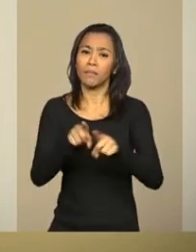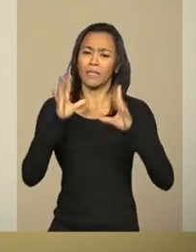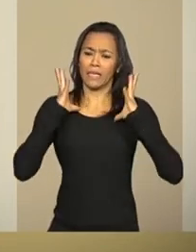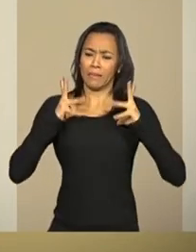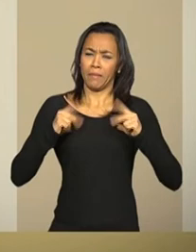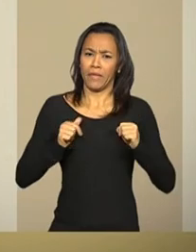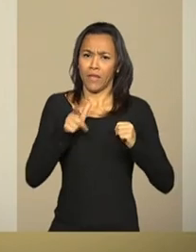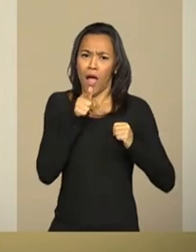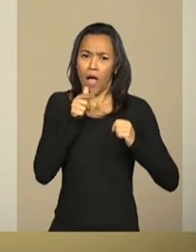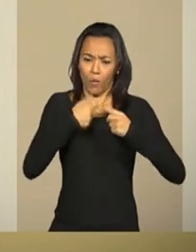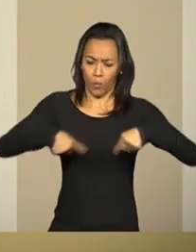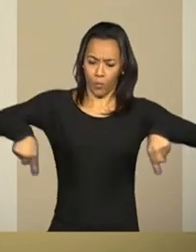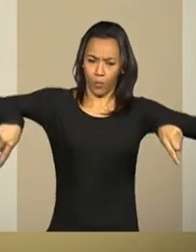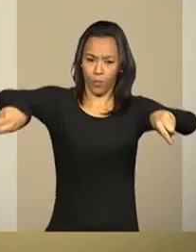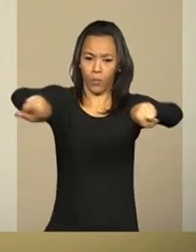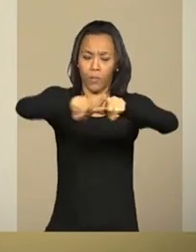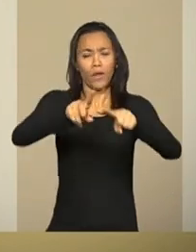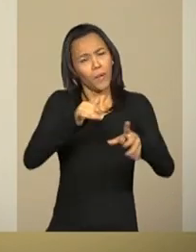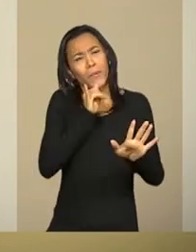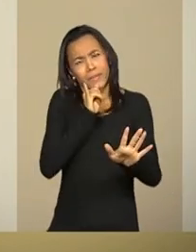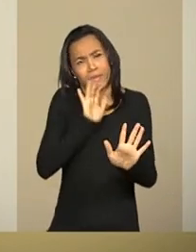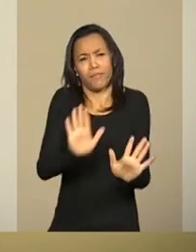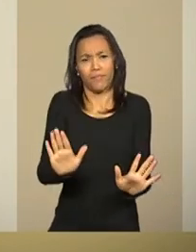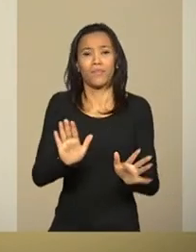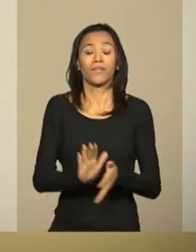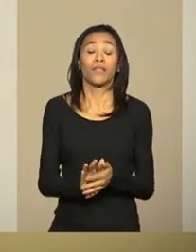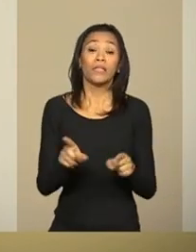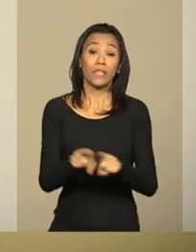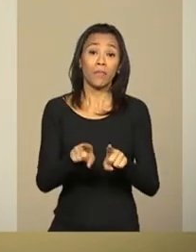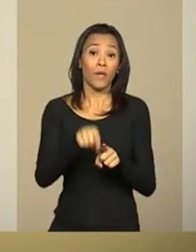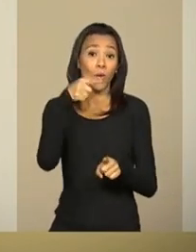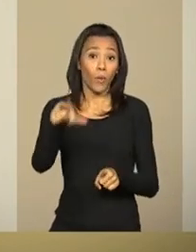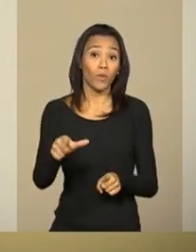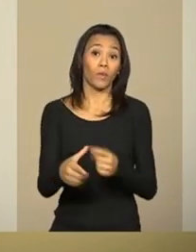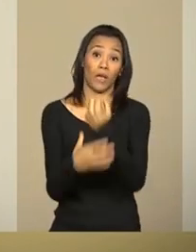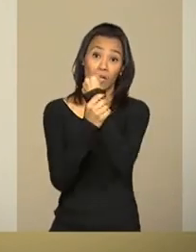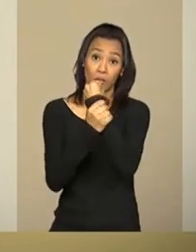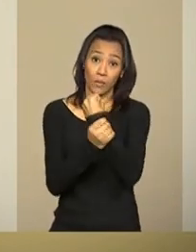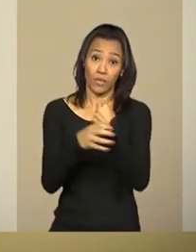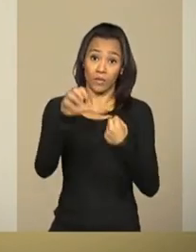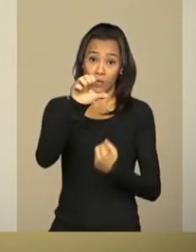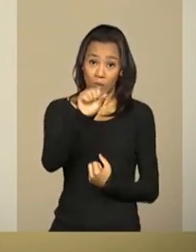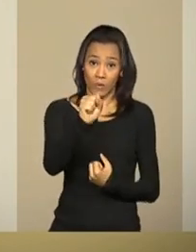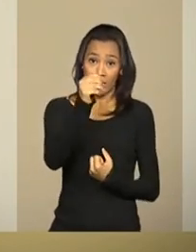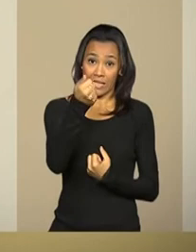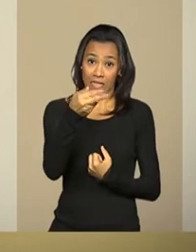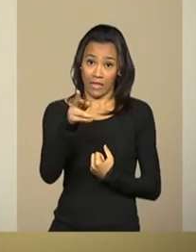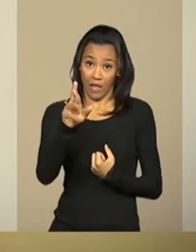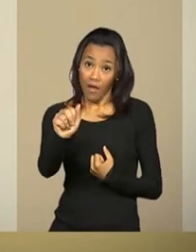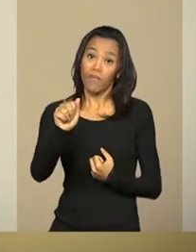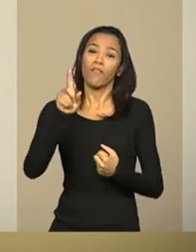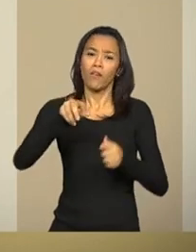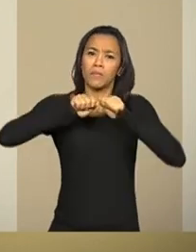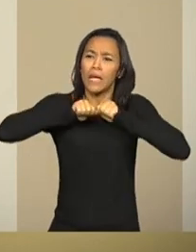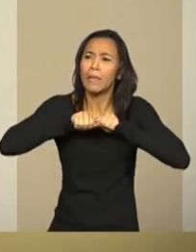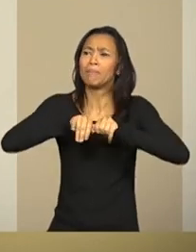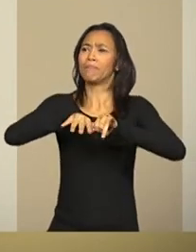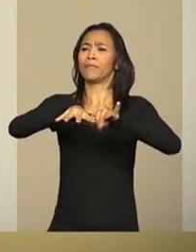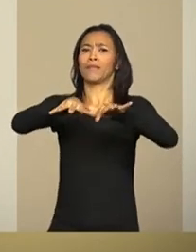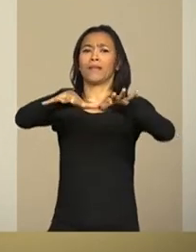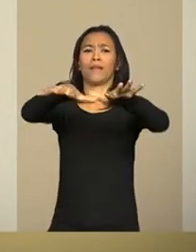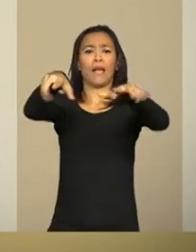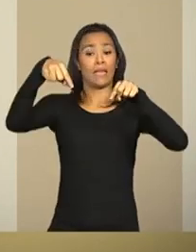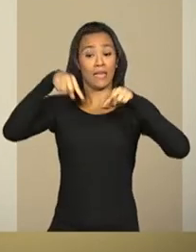barreiros, citando para você alguns exemplos. O Garantia Safra, nós vamos ampliar a cobertura desse seguro que se